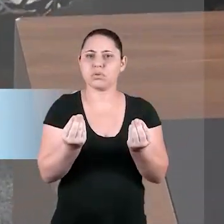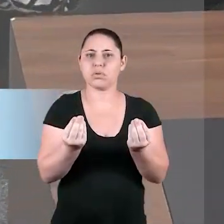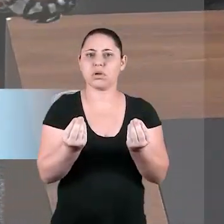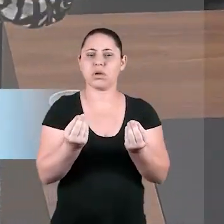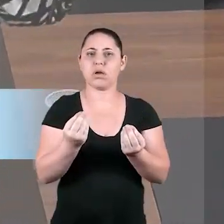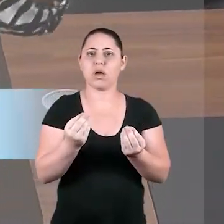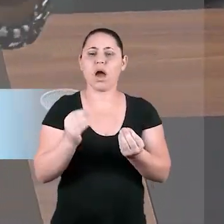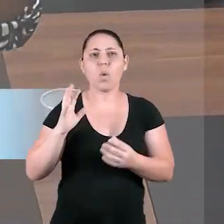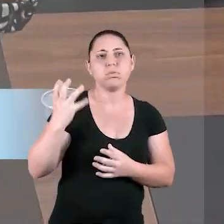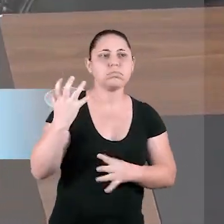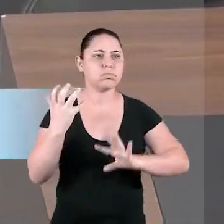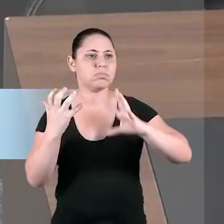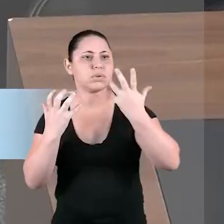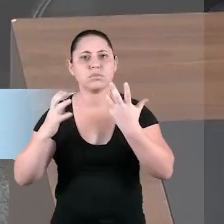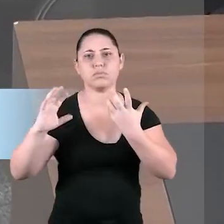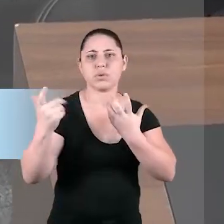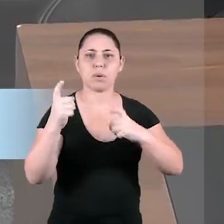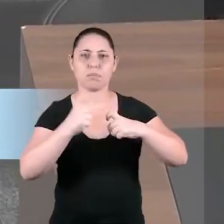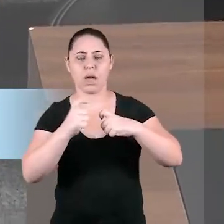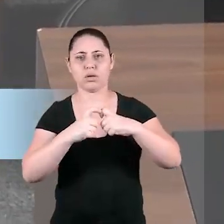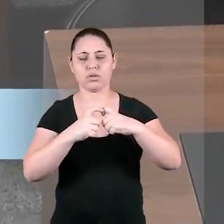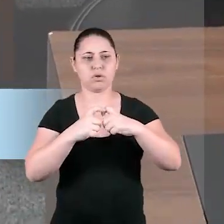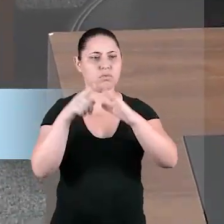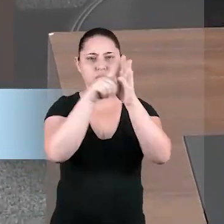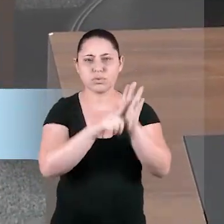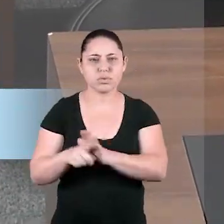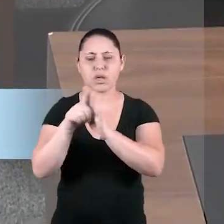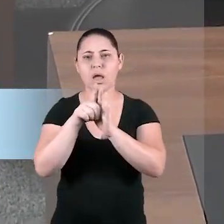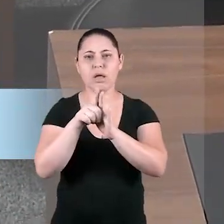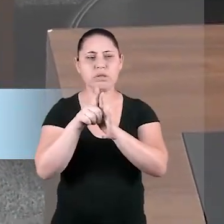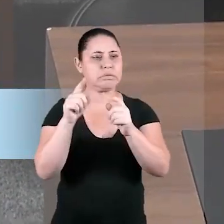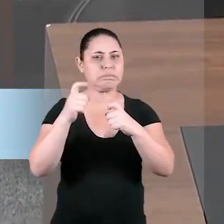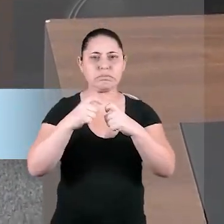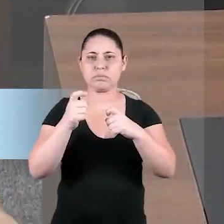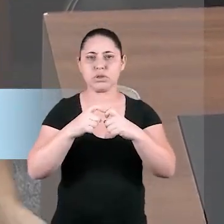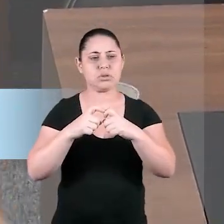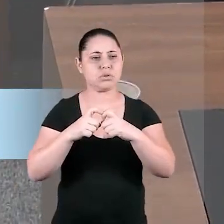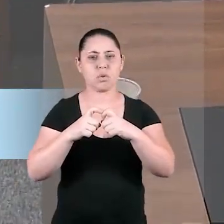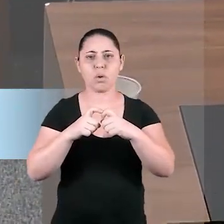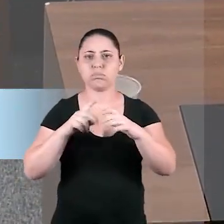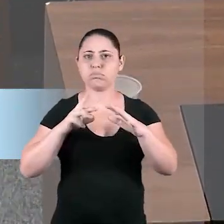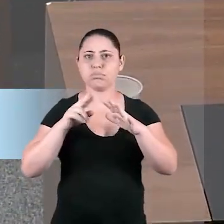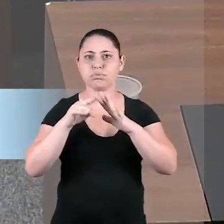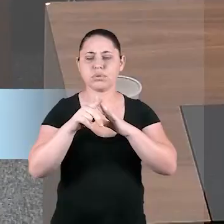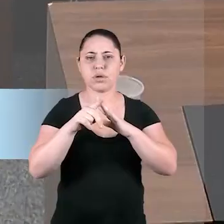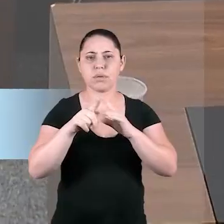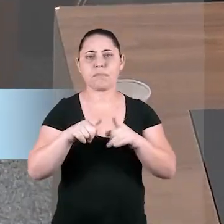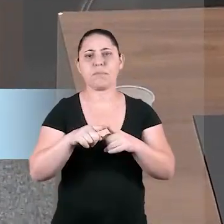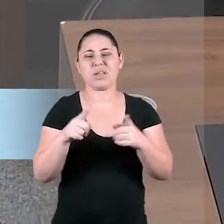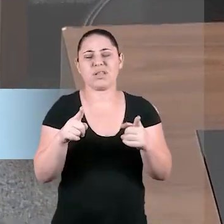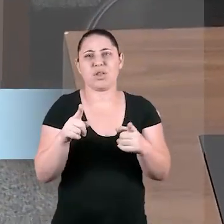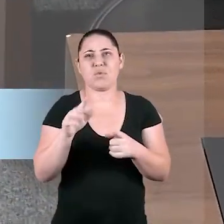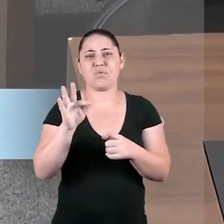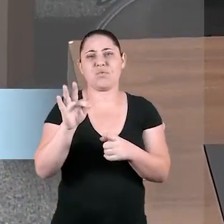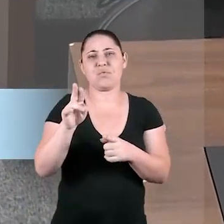Então, vão acontecendo, os médicos vão fazendo procedimentos E muitos procedimentos são muito fúteis,